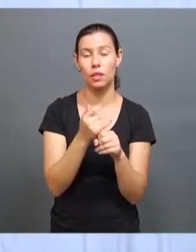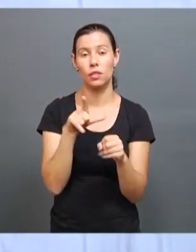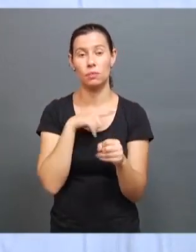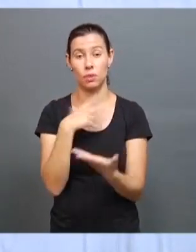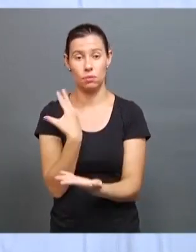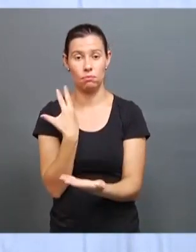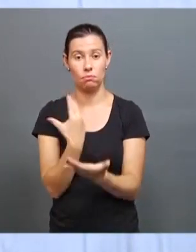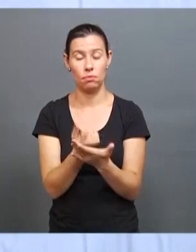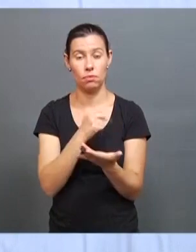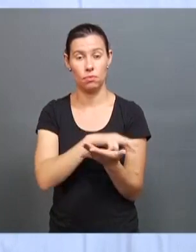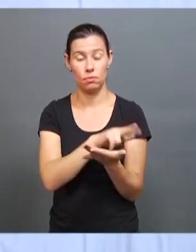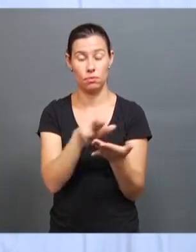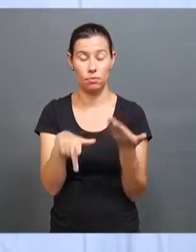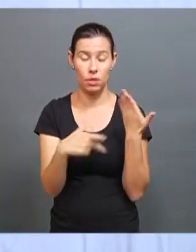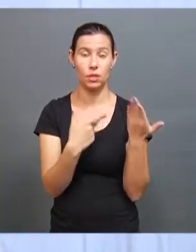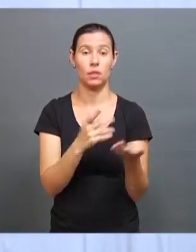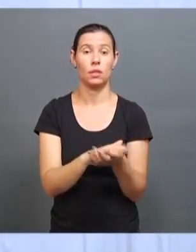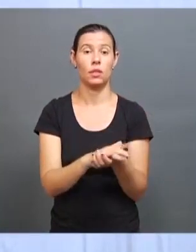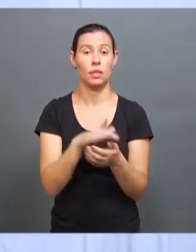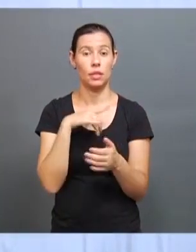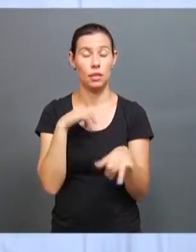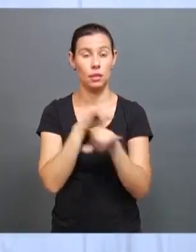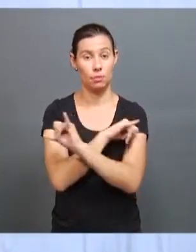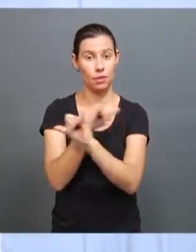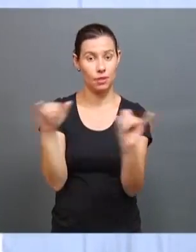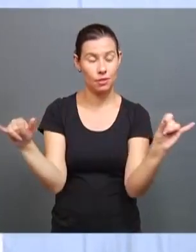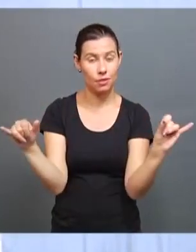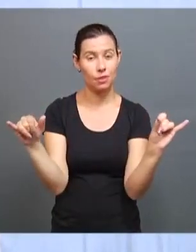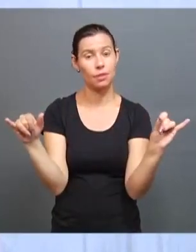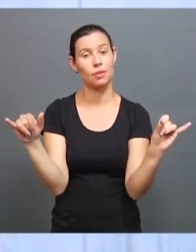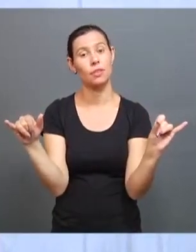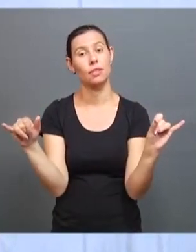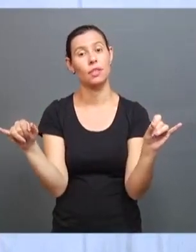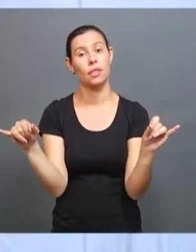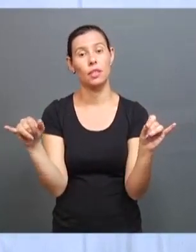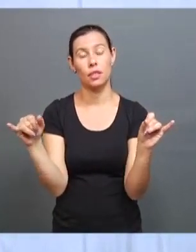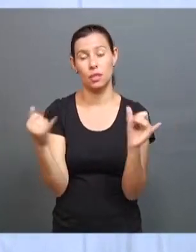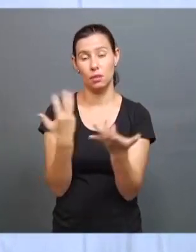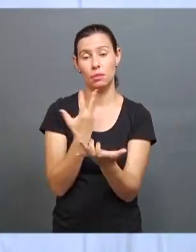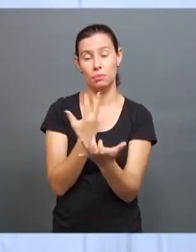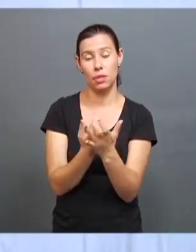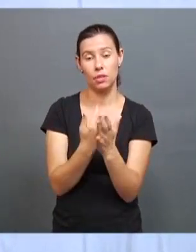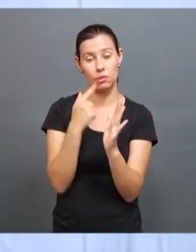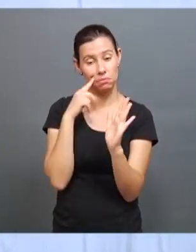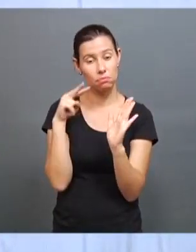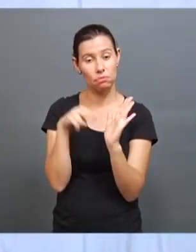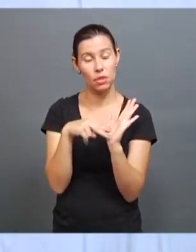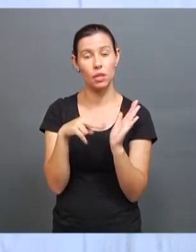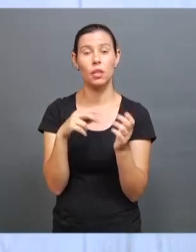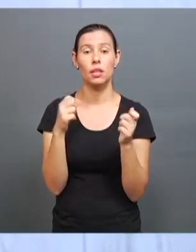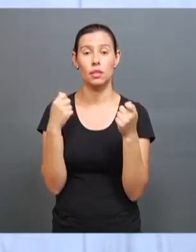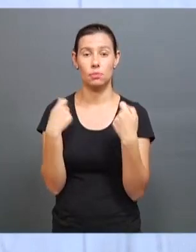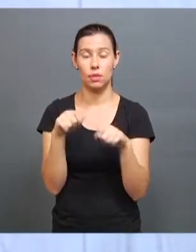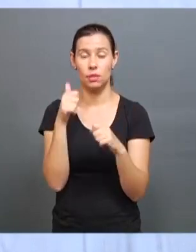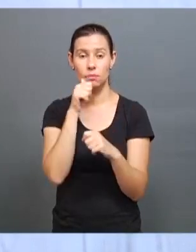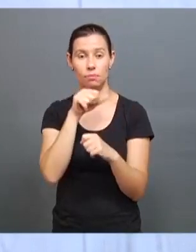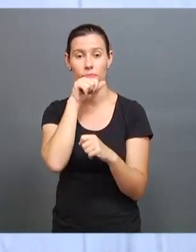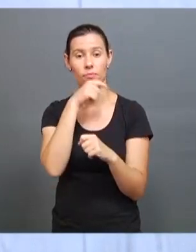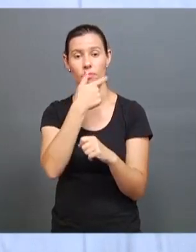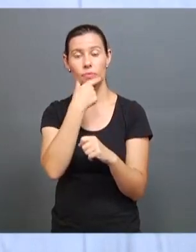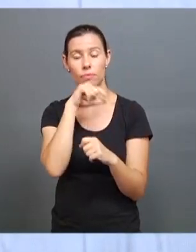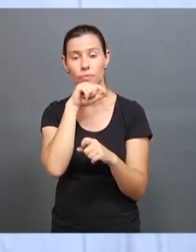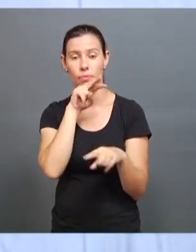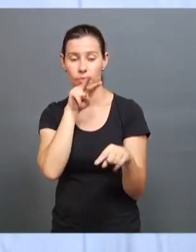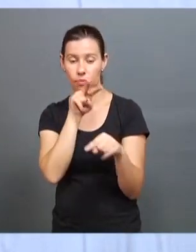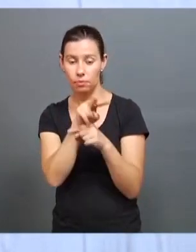né? E aí tem propaganda em aplicativos também, né? A grande questão é realmente o acompanhamento dos pais, né?